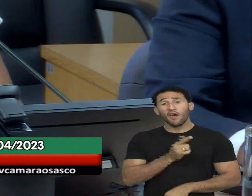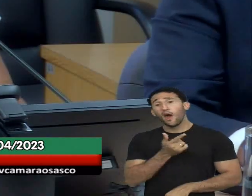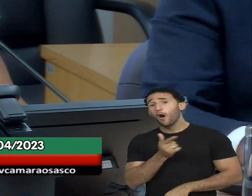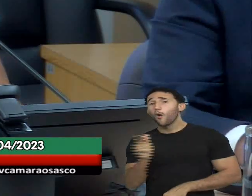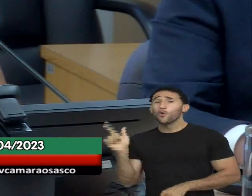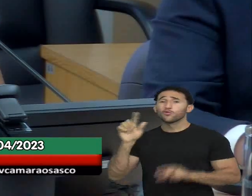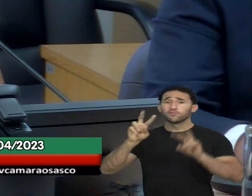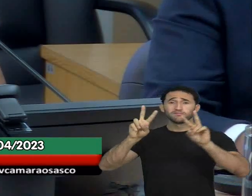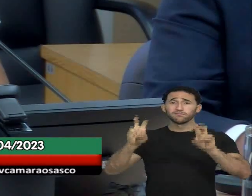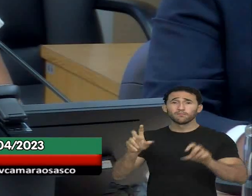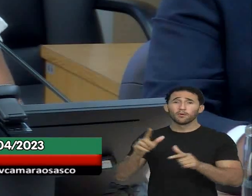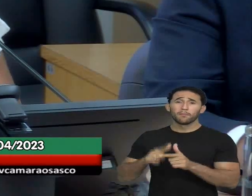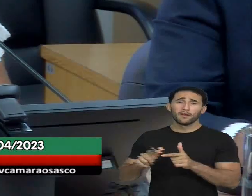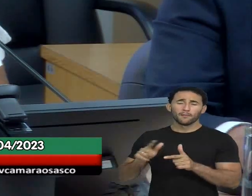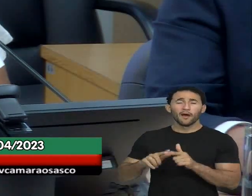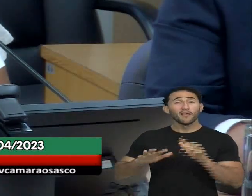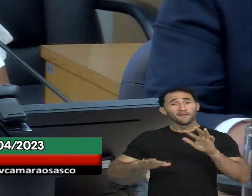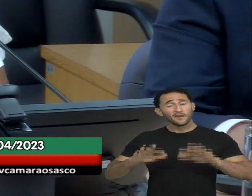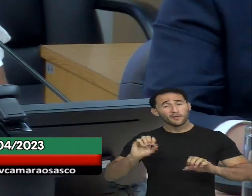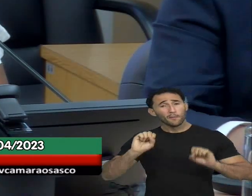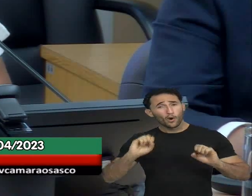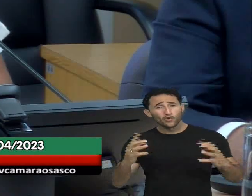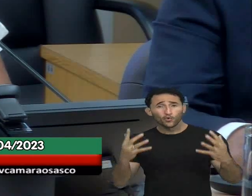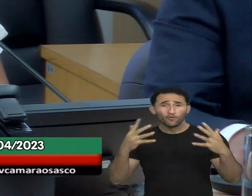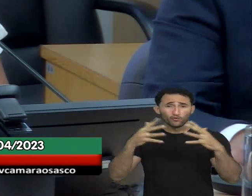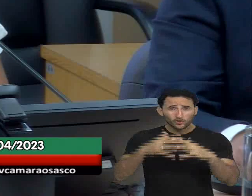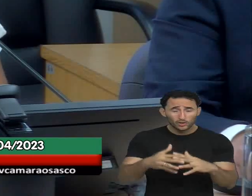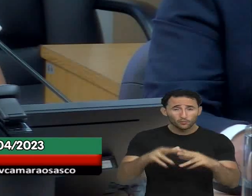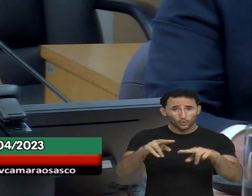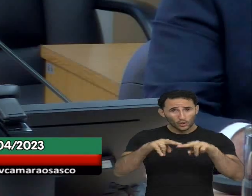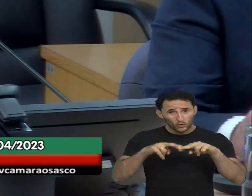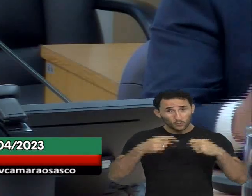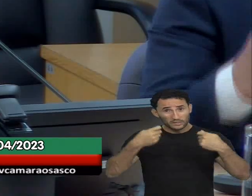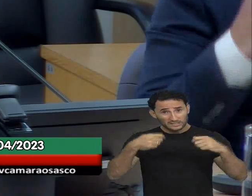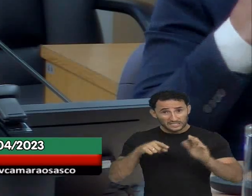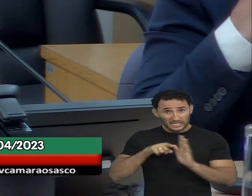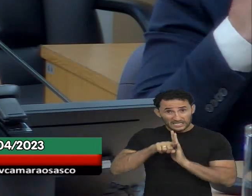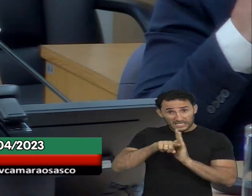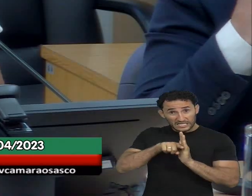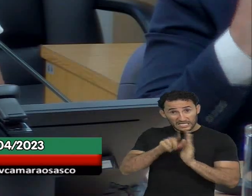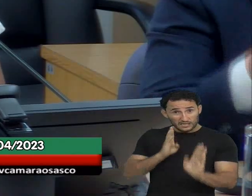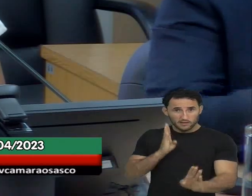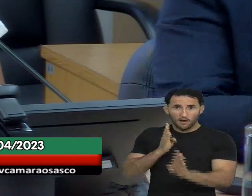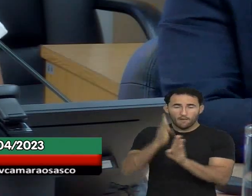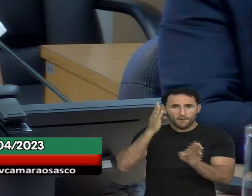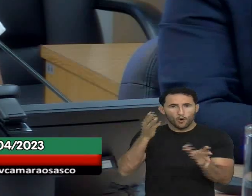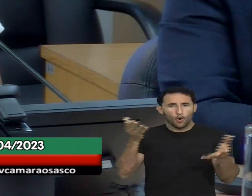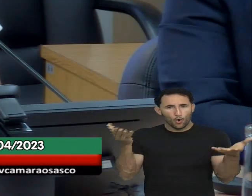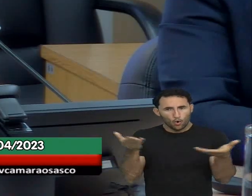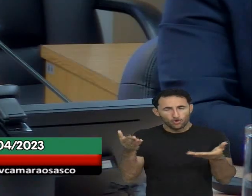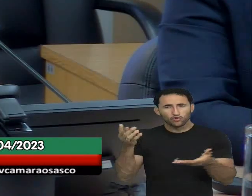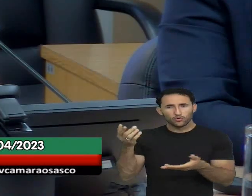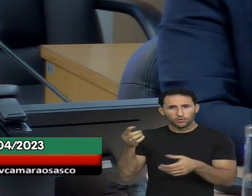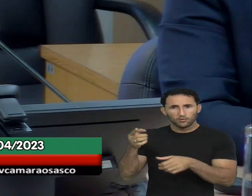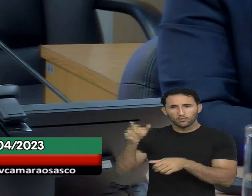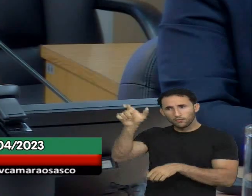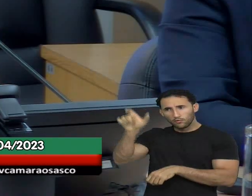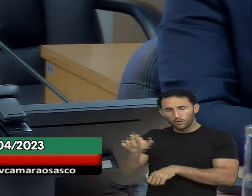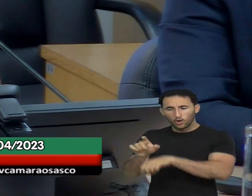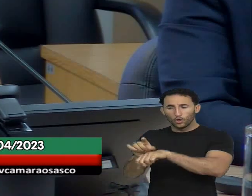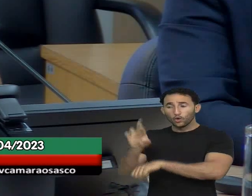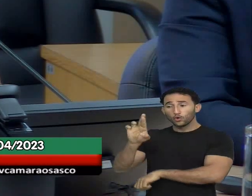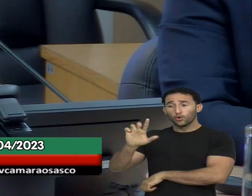pode confundir, tem que ser feito exames. Então, hoje, o doutor Lucas vai estar aqui conosco, junto com a Aline